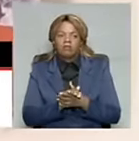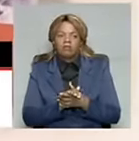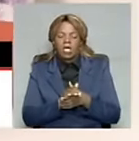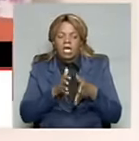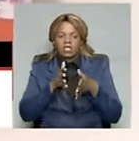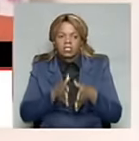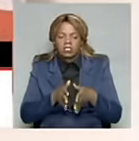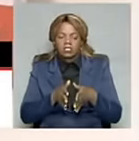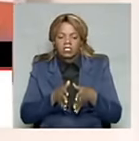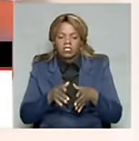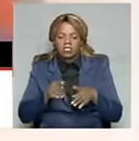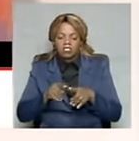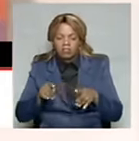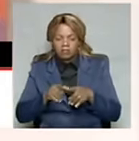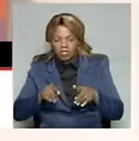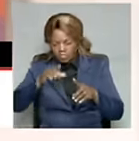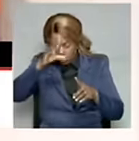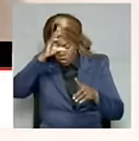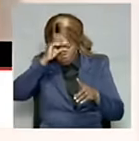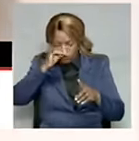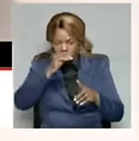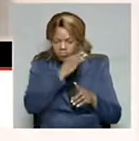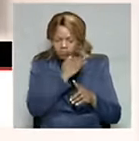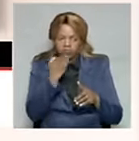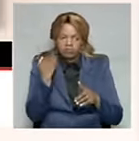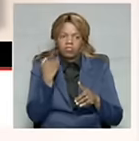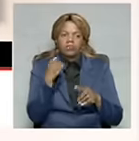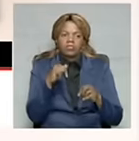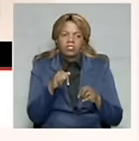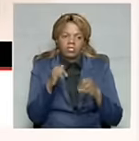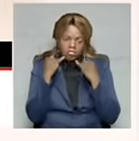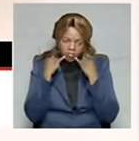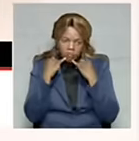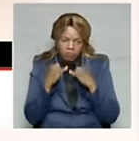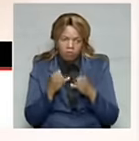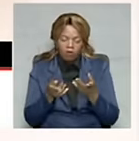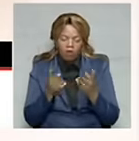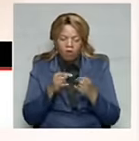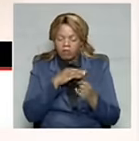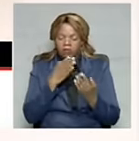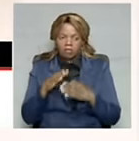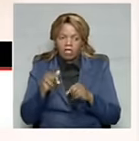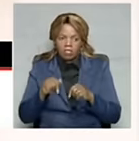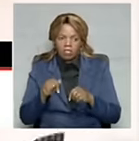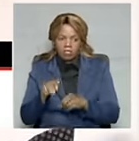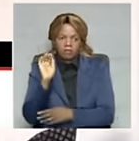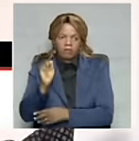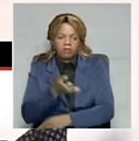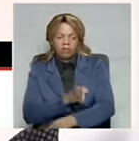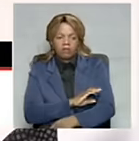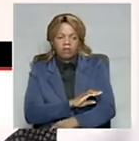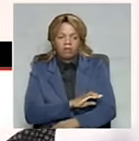aqui membros que informaram que provavelmente, assim que o corpo tivesse chegado para Capuambo, teríamos